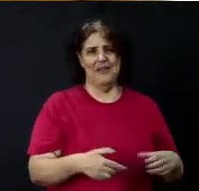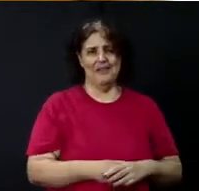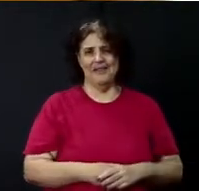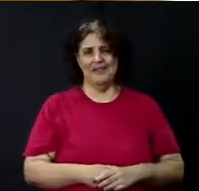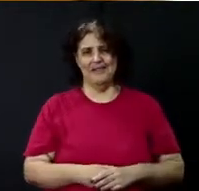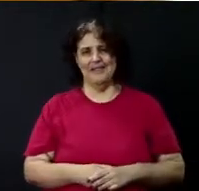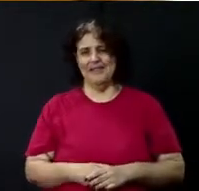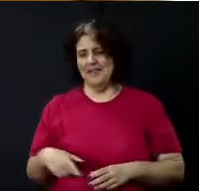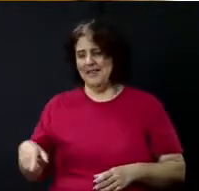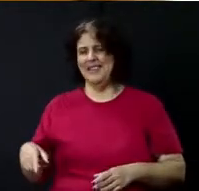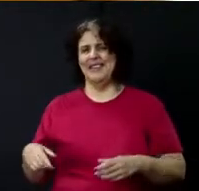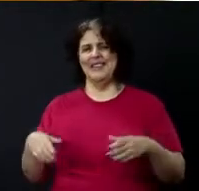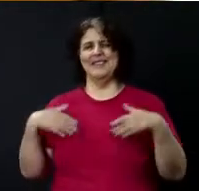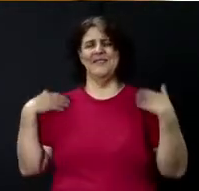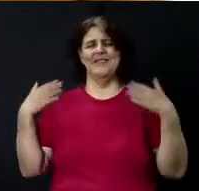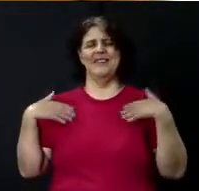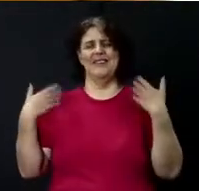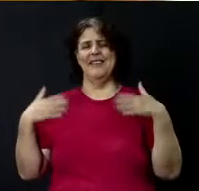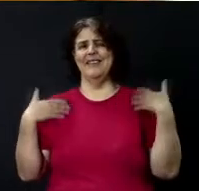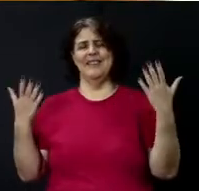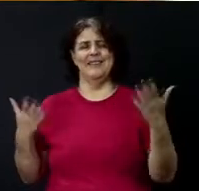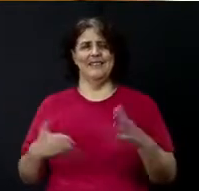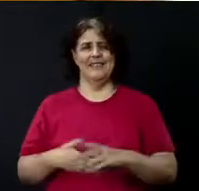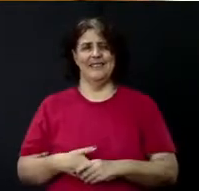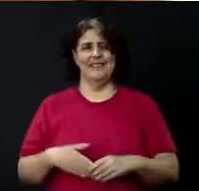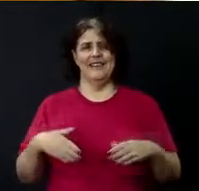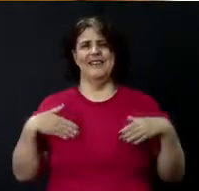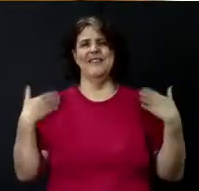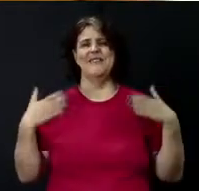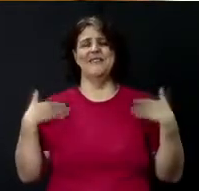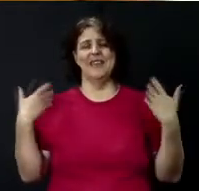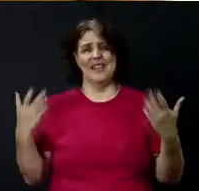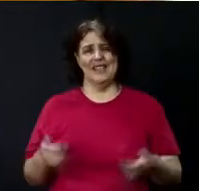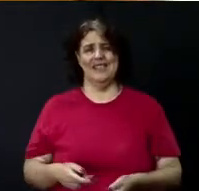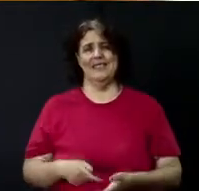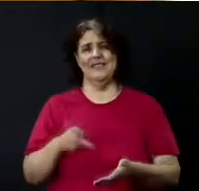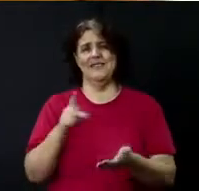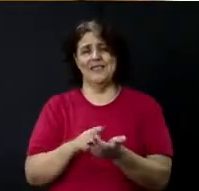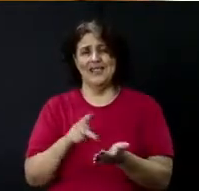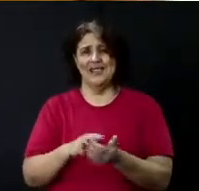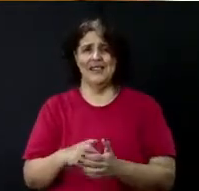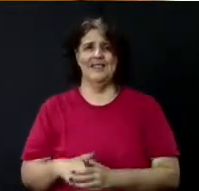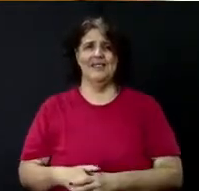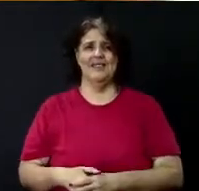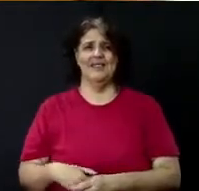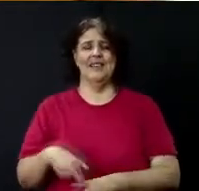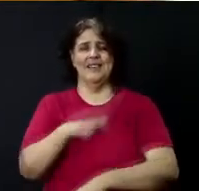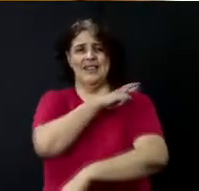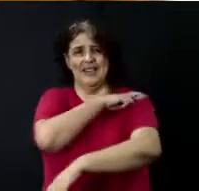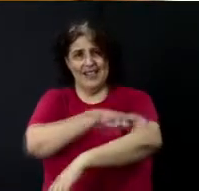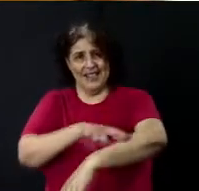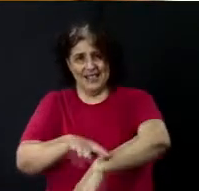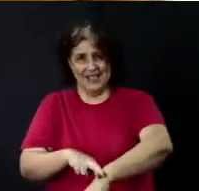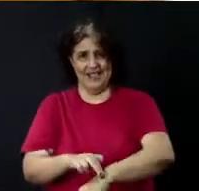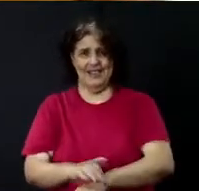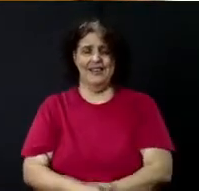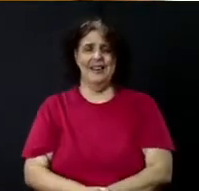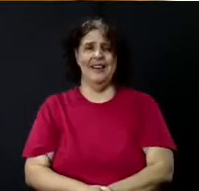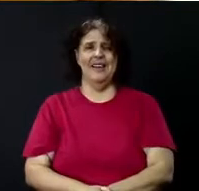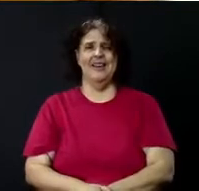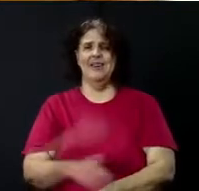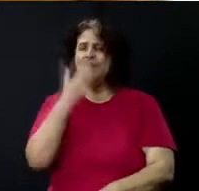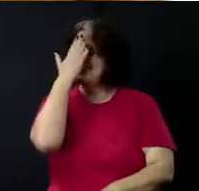se alegrem também em pessoas que falam a verdade, em pessoas que têm respeito por honra